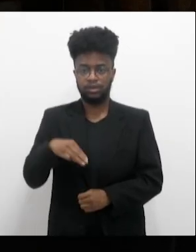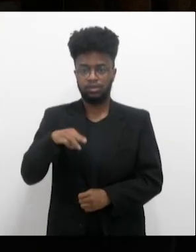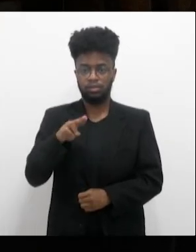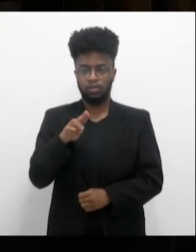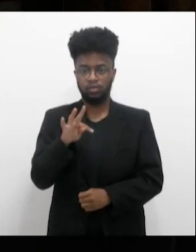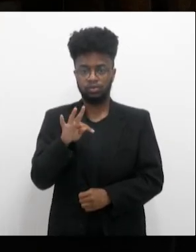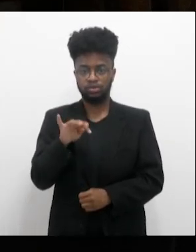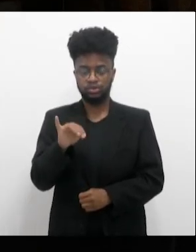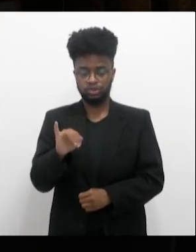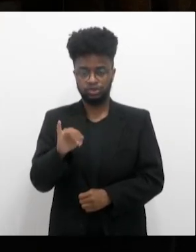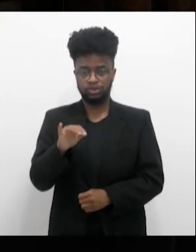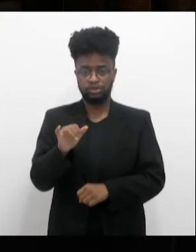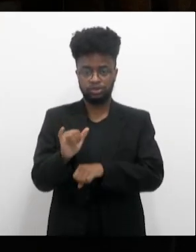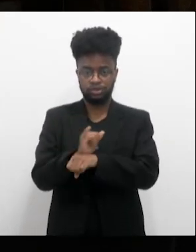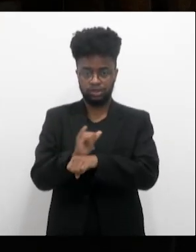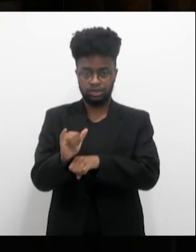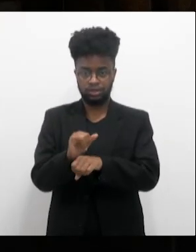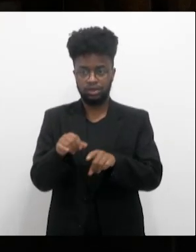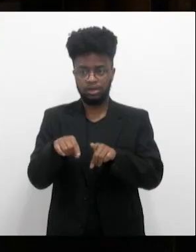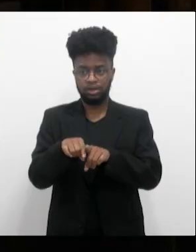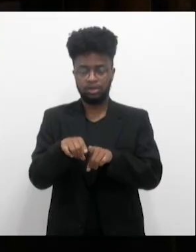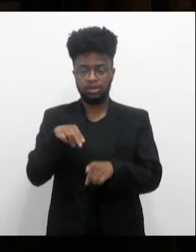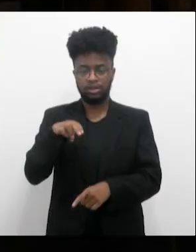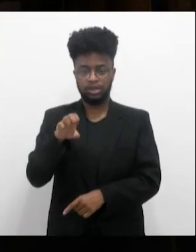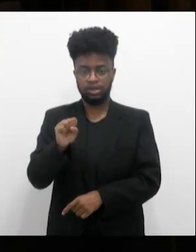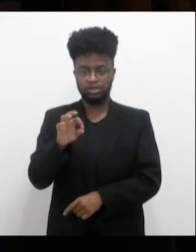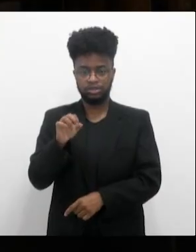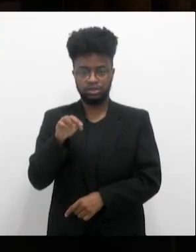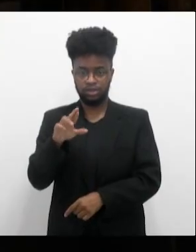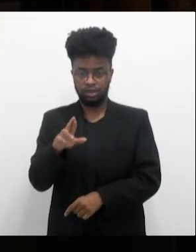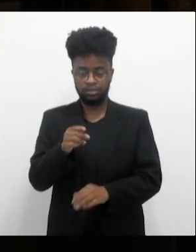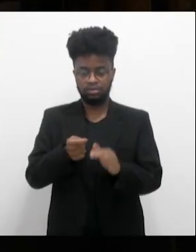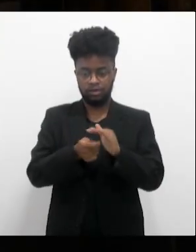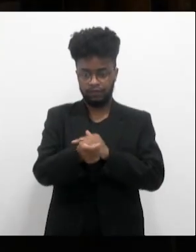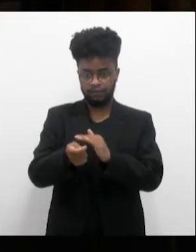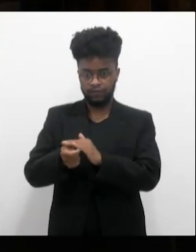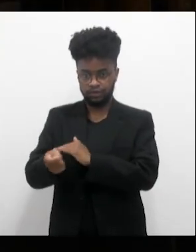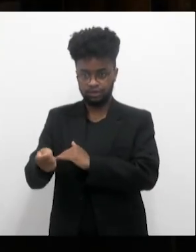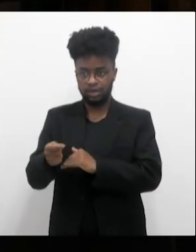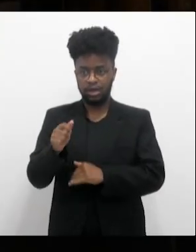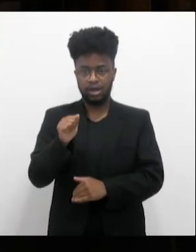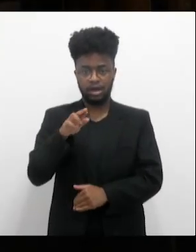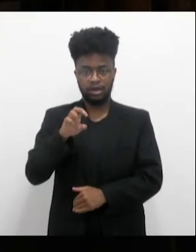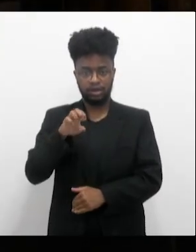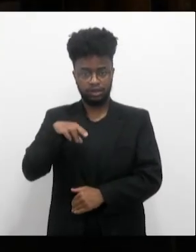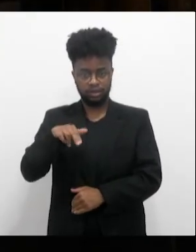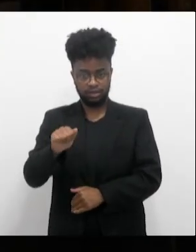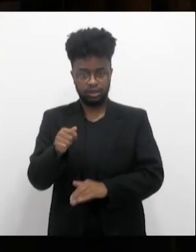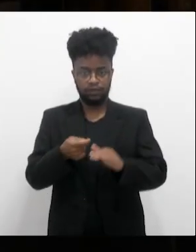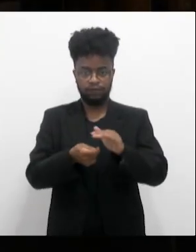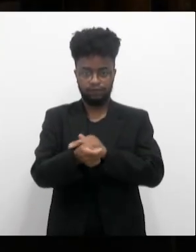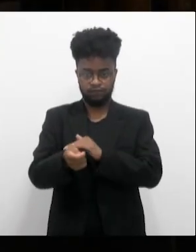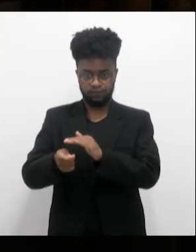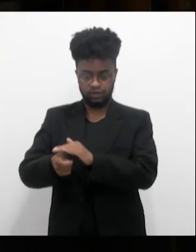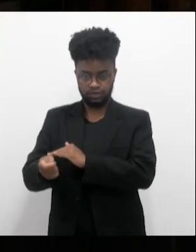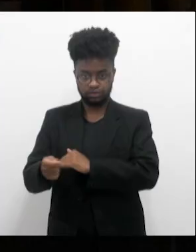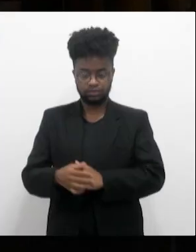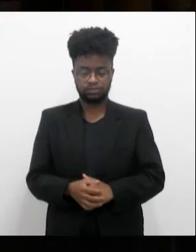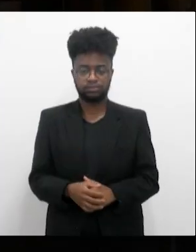Multiestratégia, Neste Eagle, Fundo de Investimento, Arena, Fundo de Investimento,